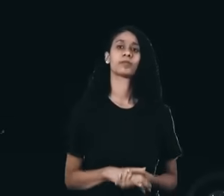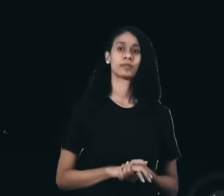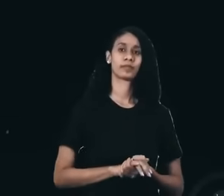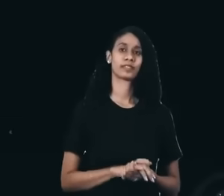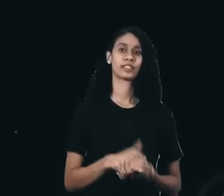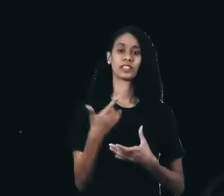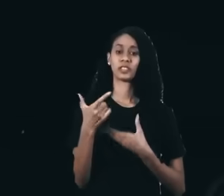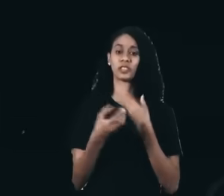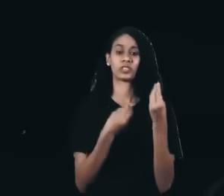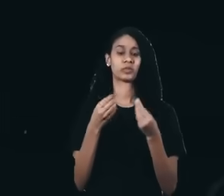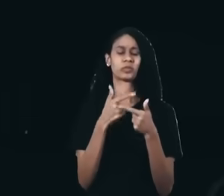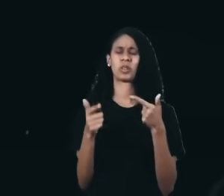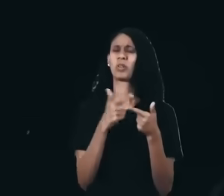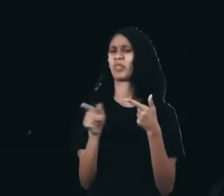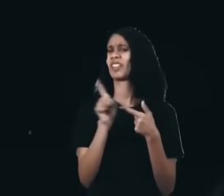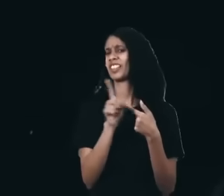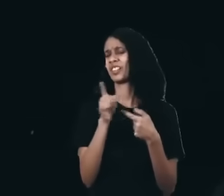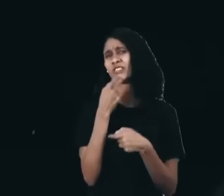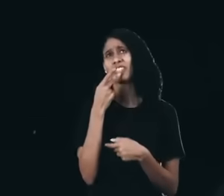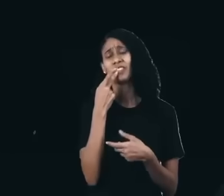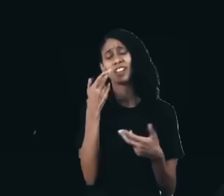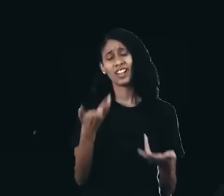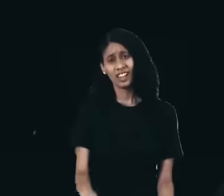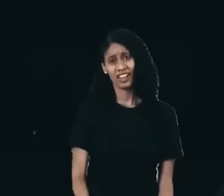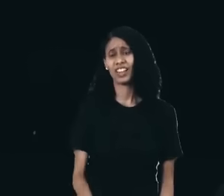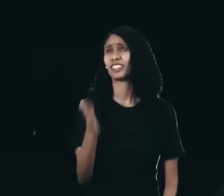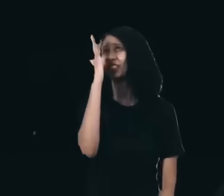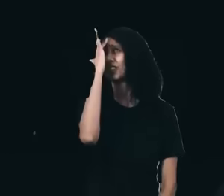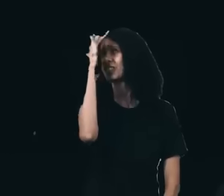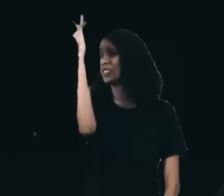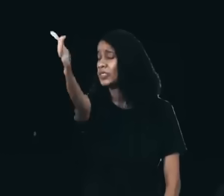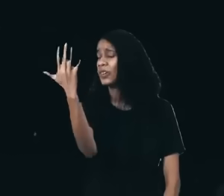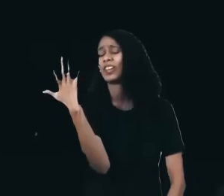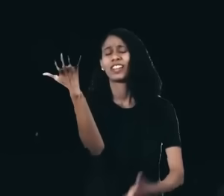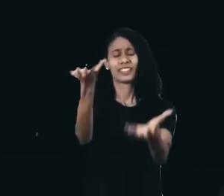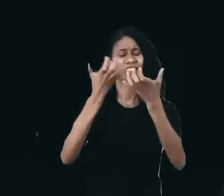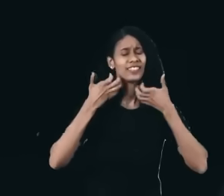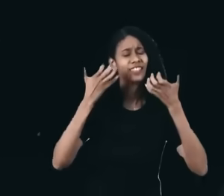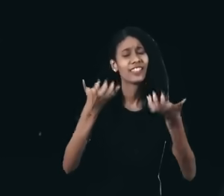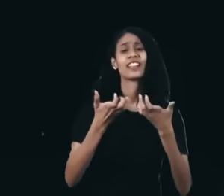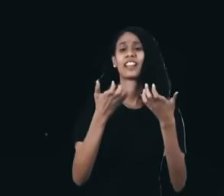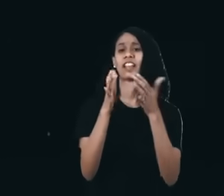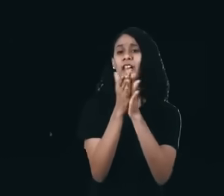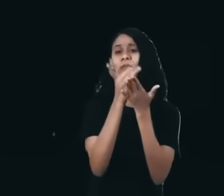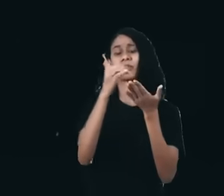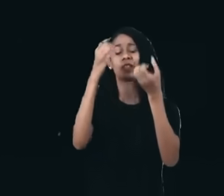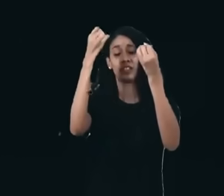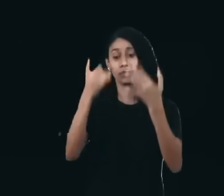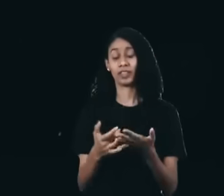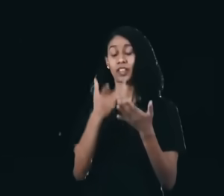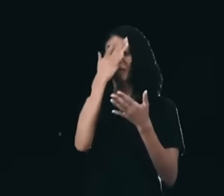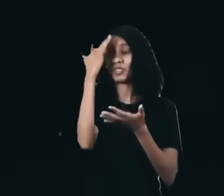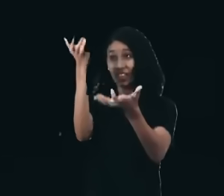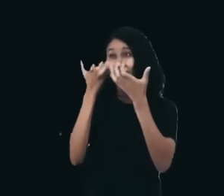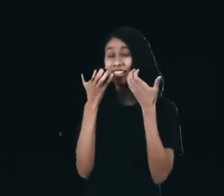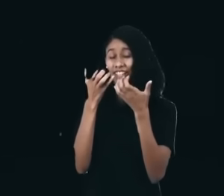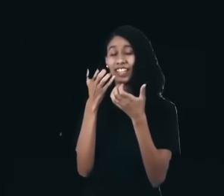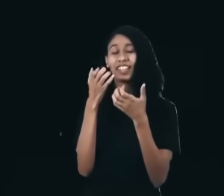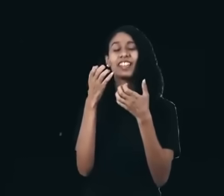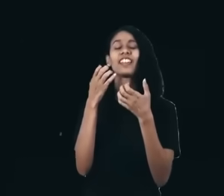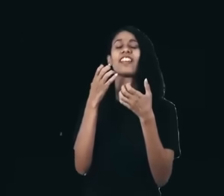Não tem problema nenhum você dizer que sonha, que almeja. A Bíblia diz, aquele que almeja o